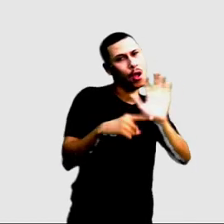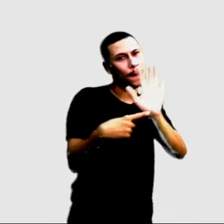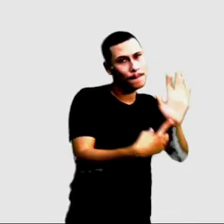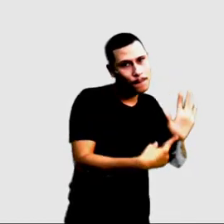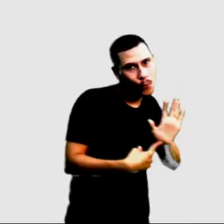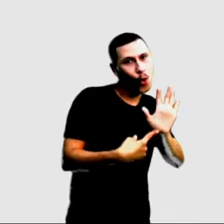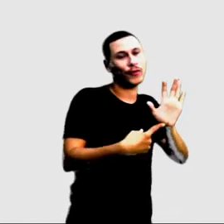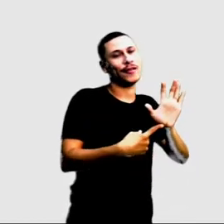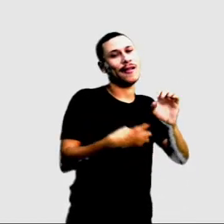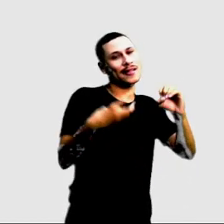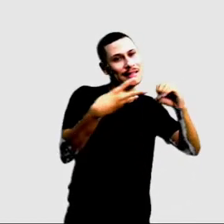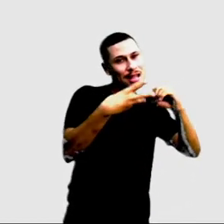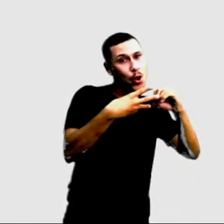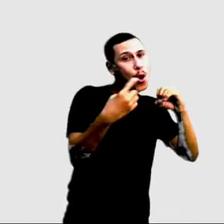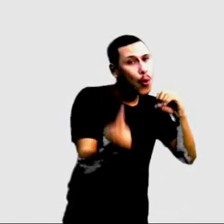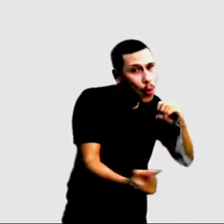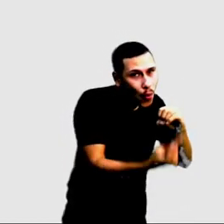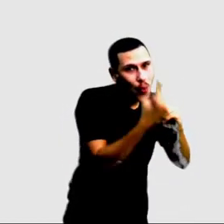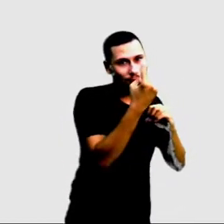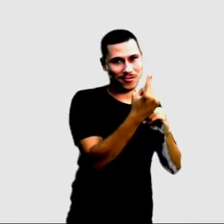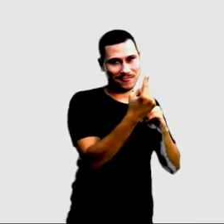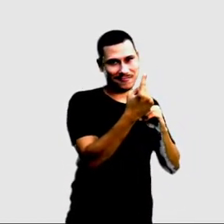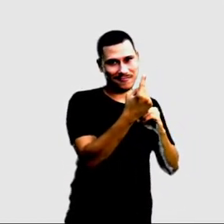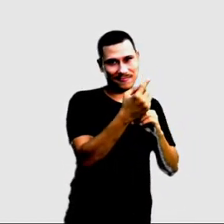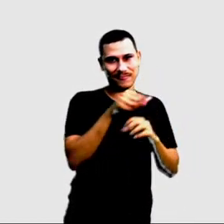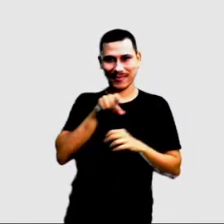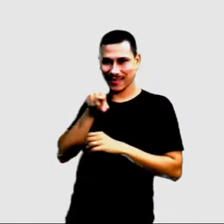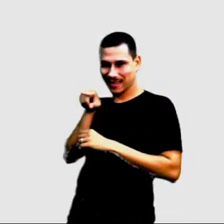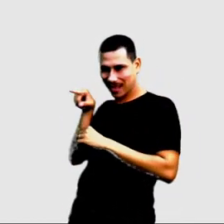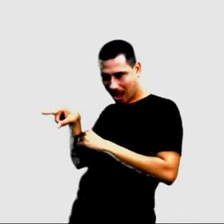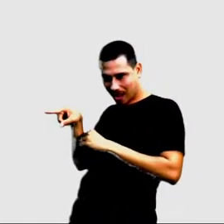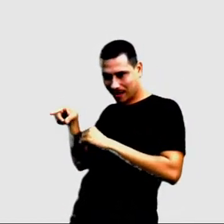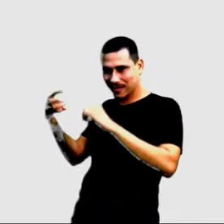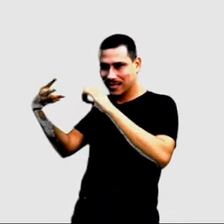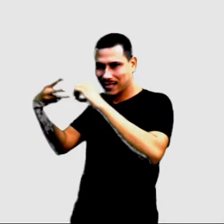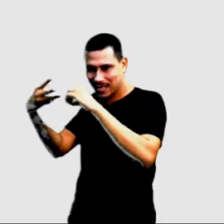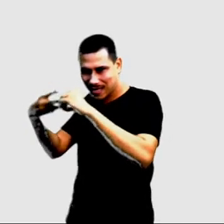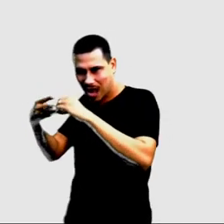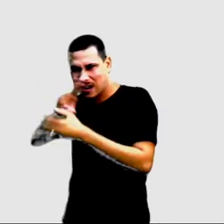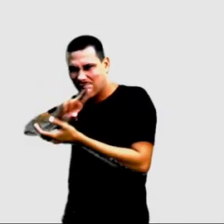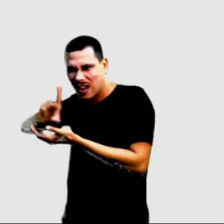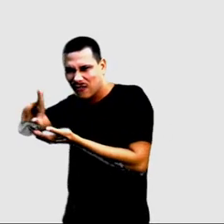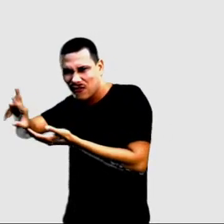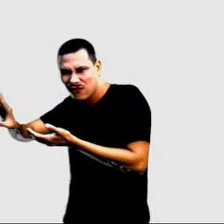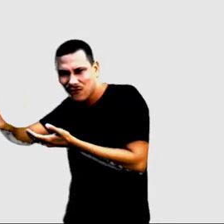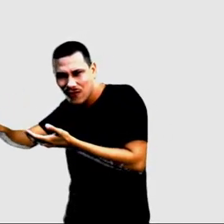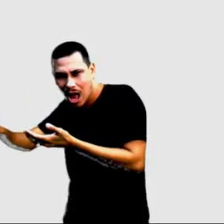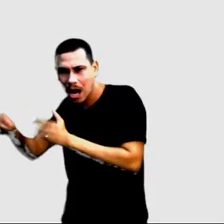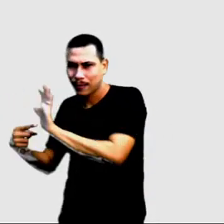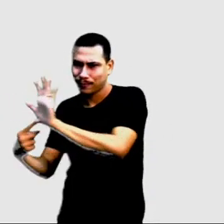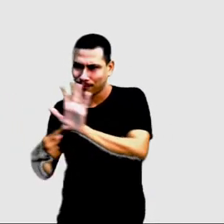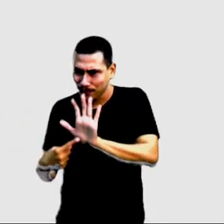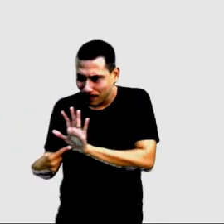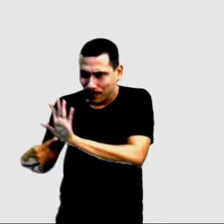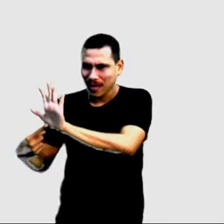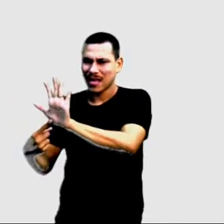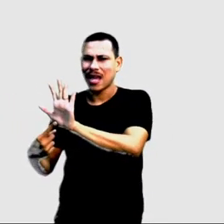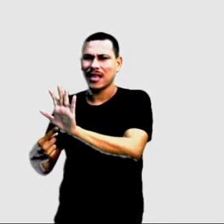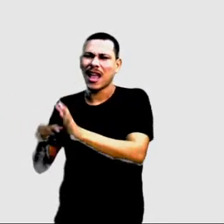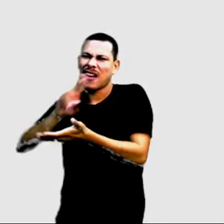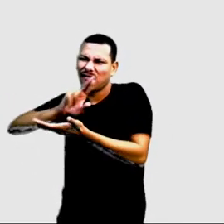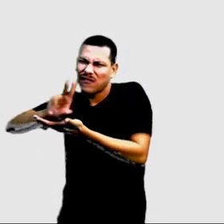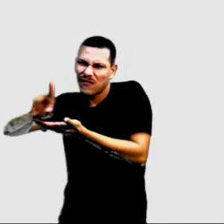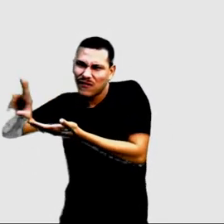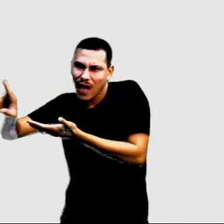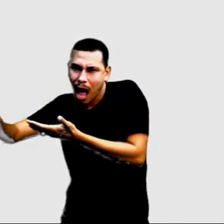uma célula, enquanto os multicelulares apresentam um corpo rico